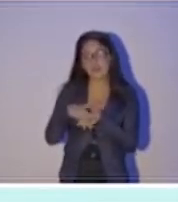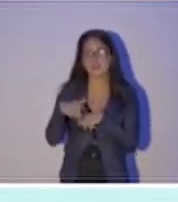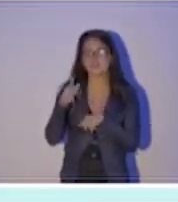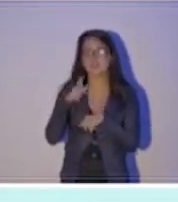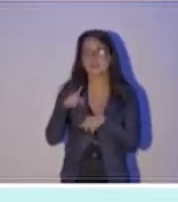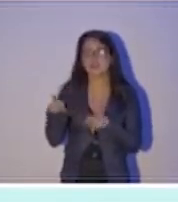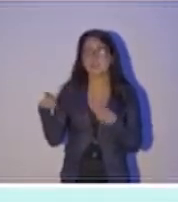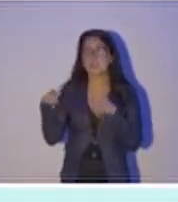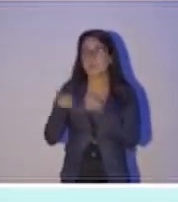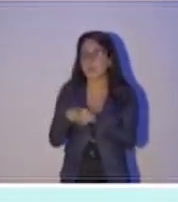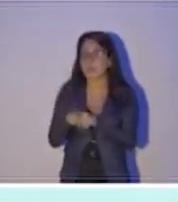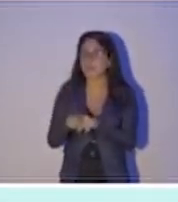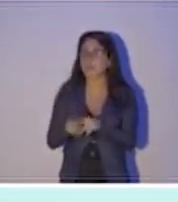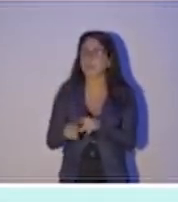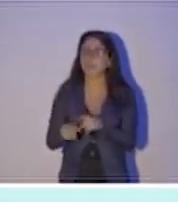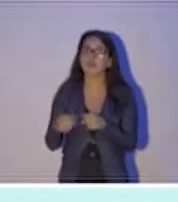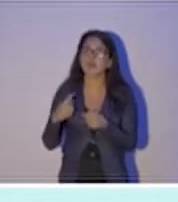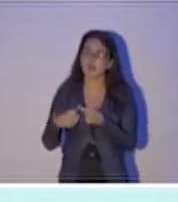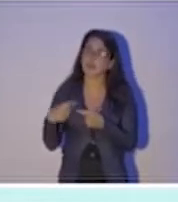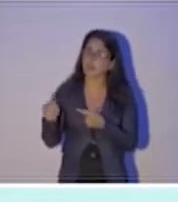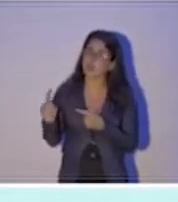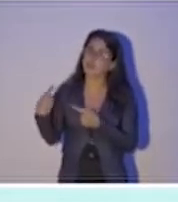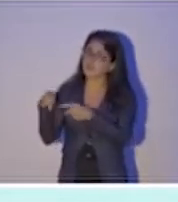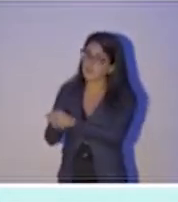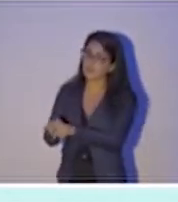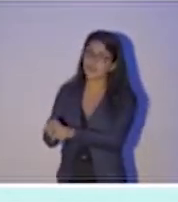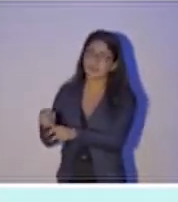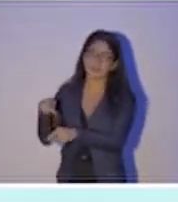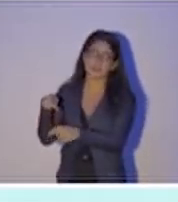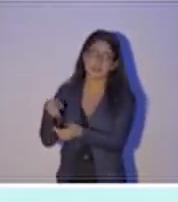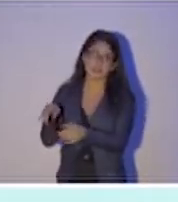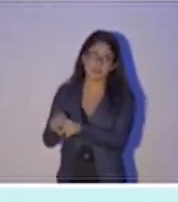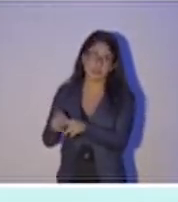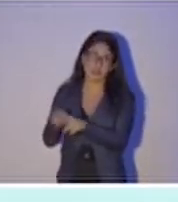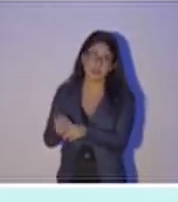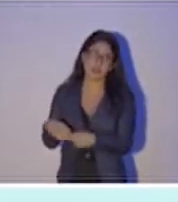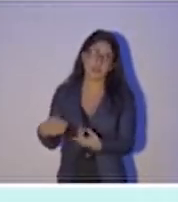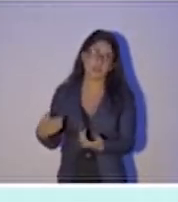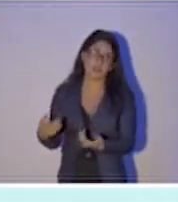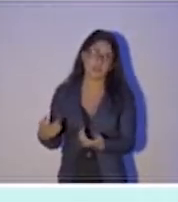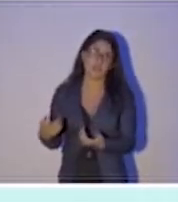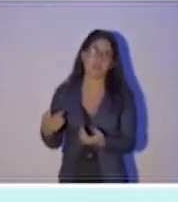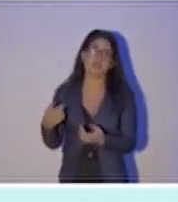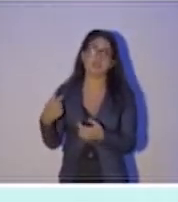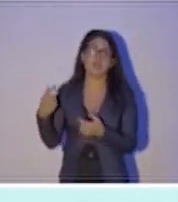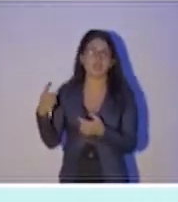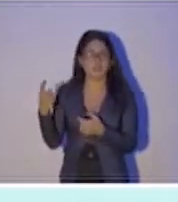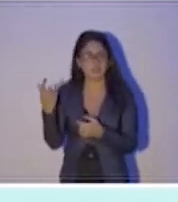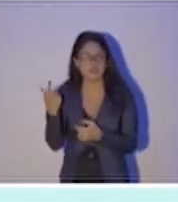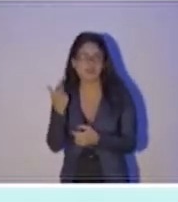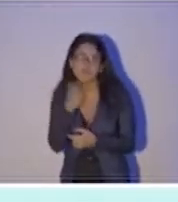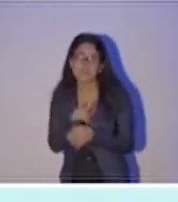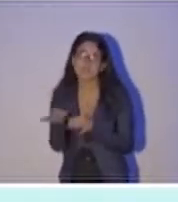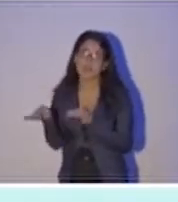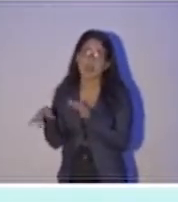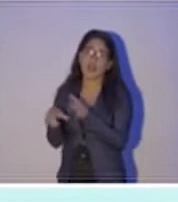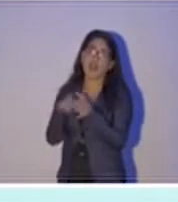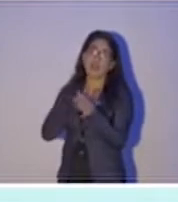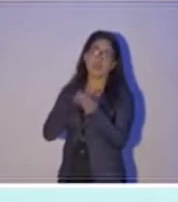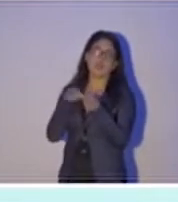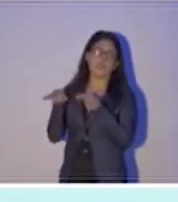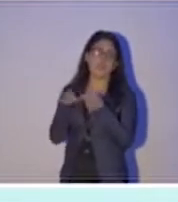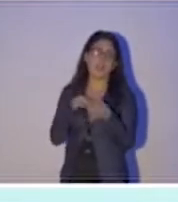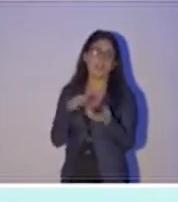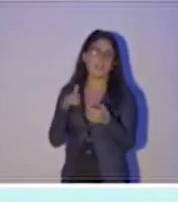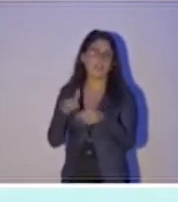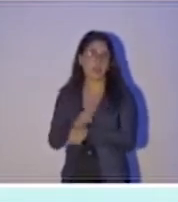parceiro, que a gente vai ser parceiro dele também, tenha uma aula planejada, não falte.